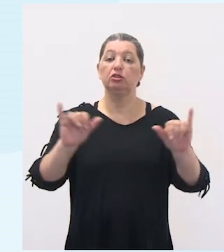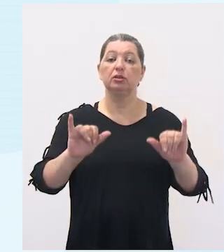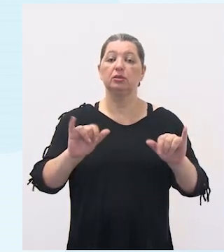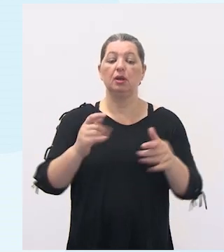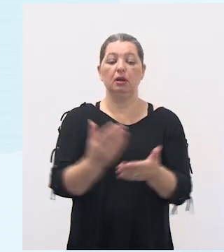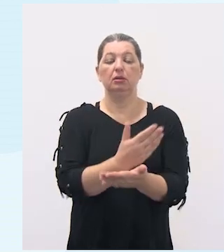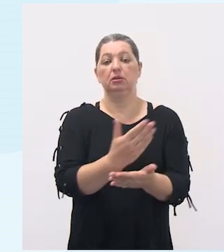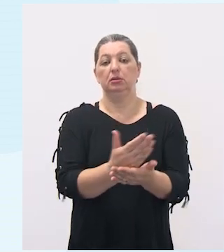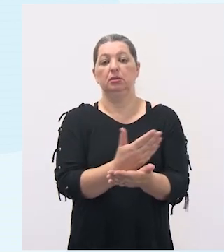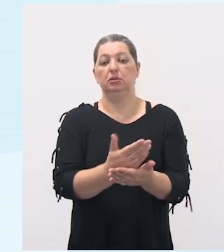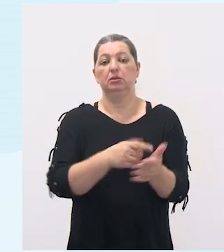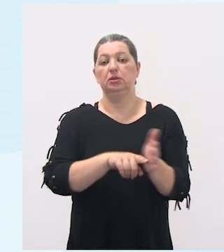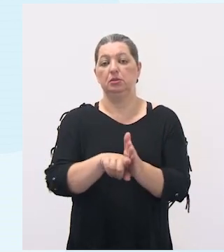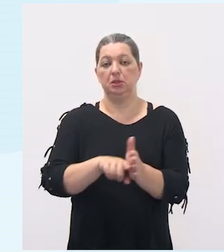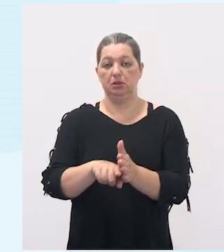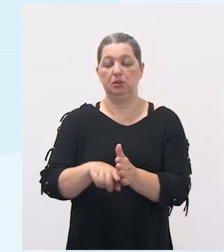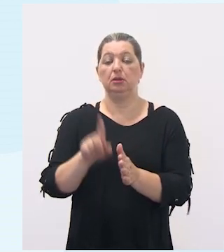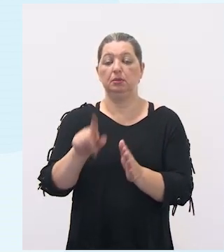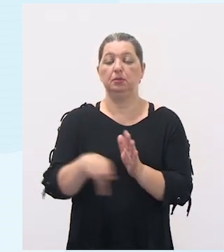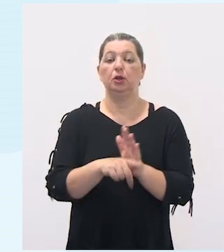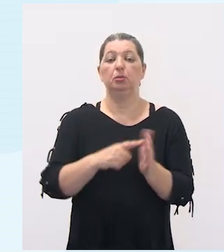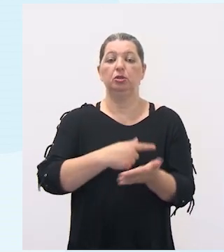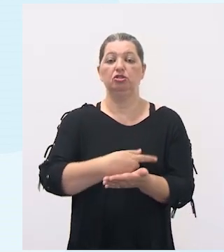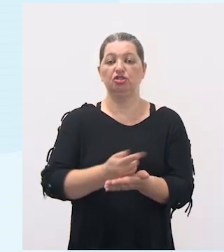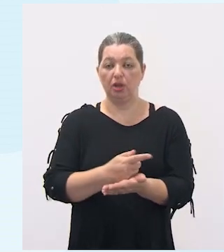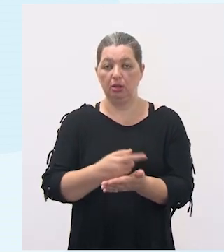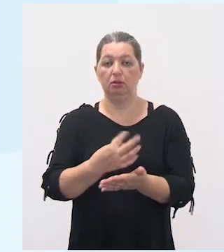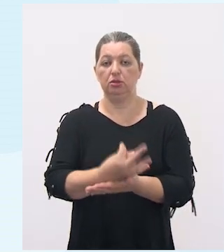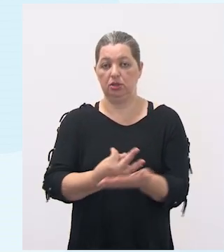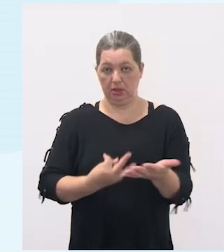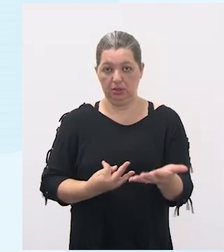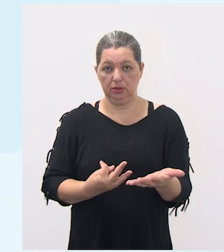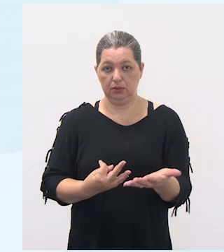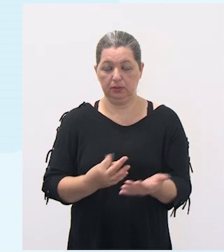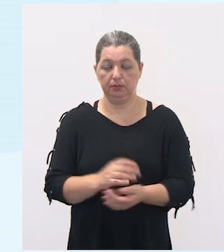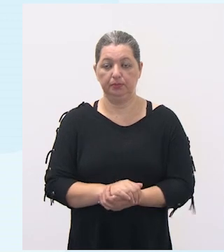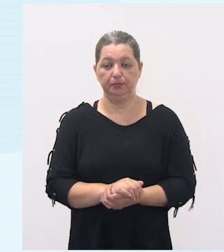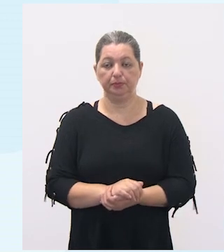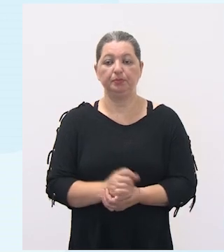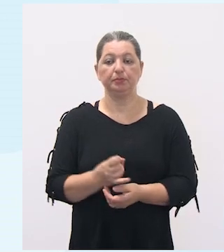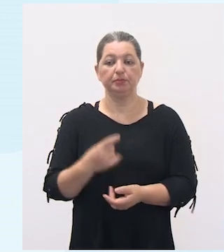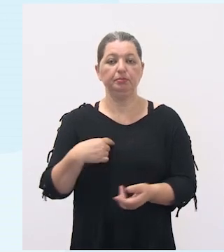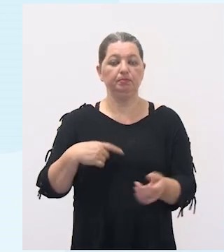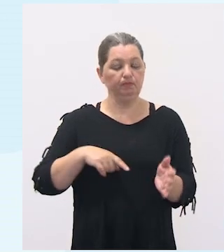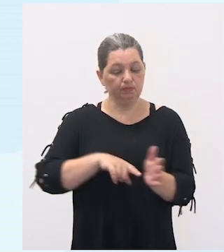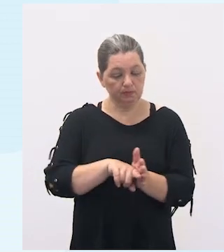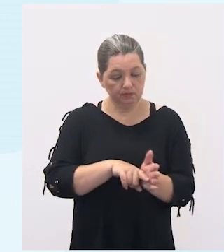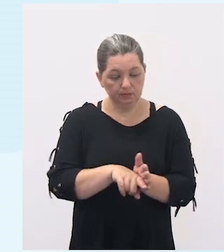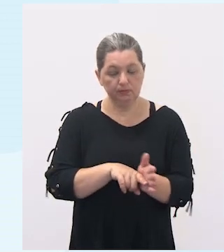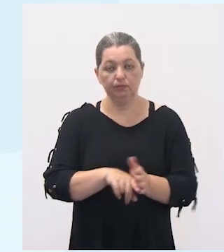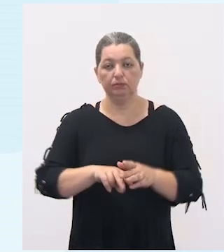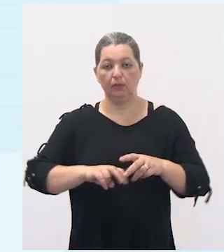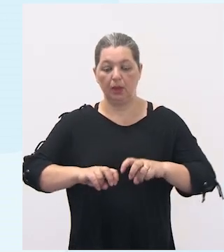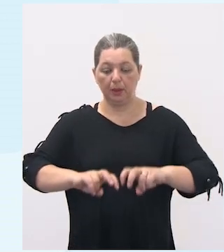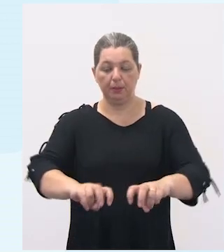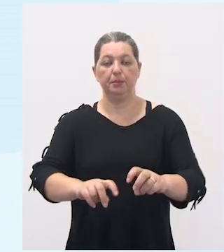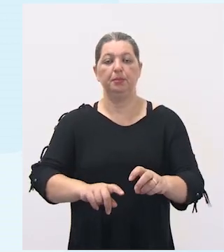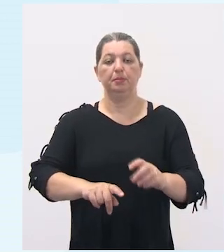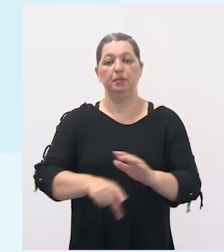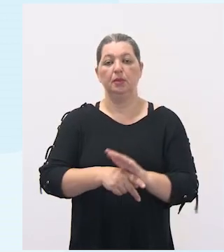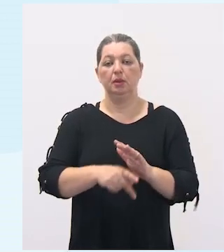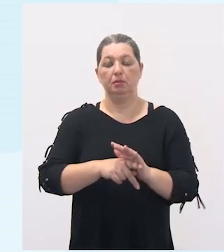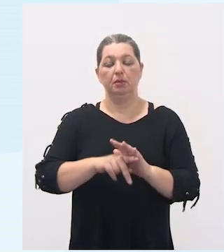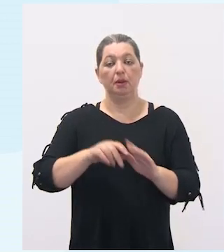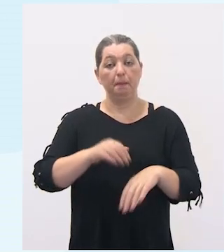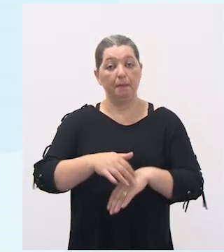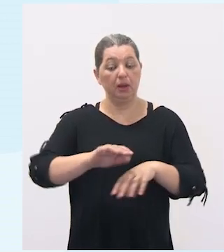que determina, por exemplo, é o gênero textual. Quanto mais rebuscado o gênero textual, mais exigem do meu